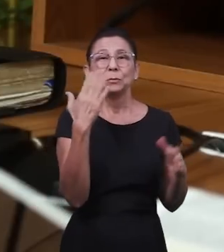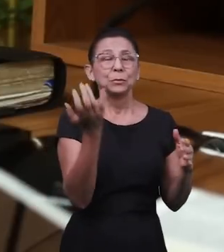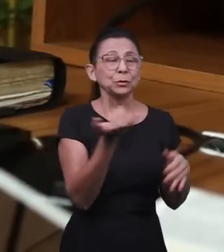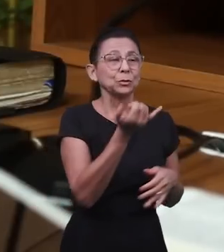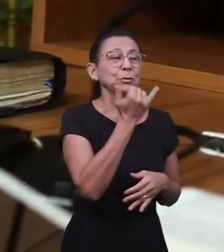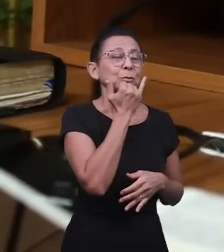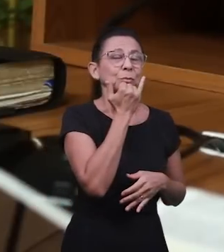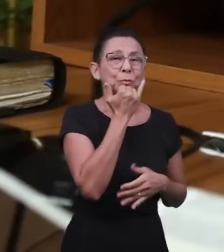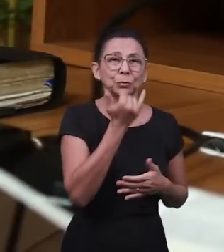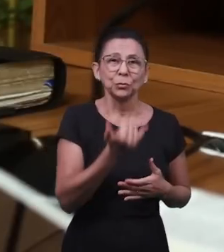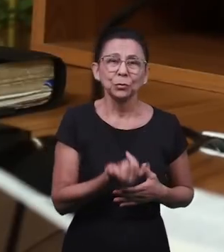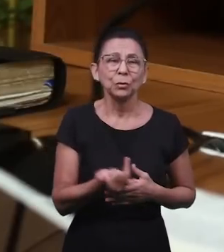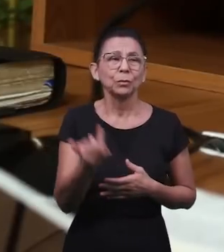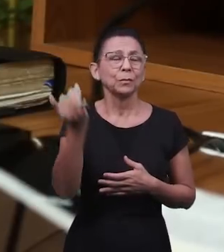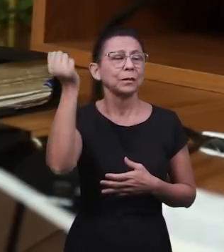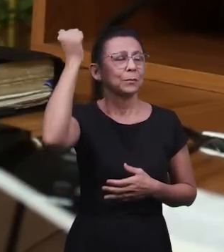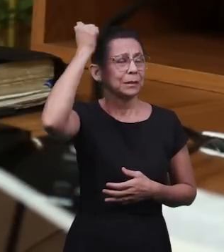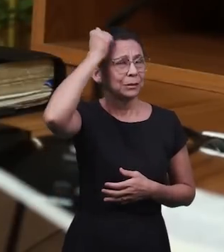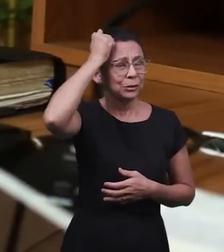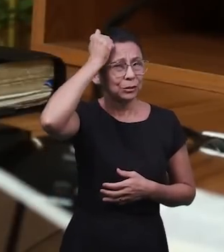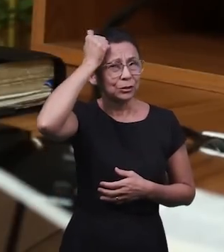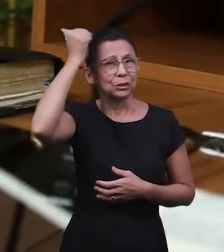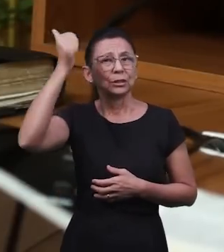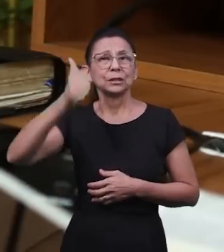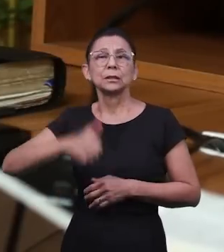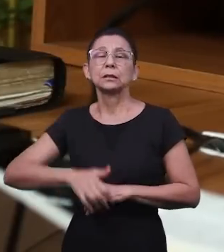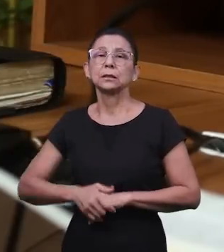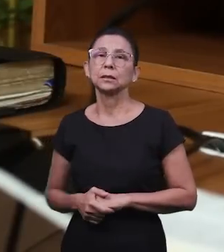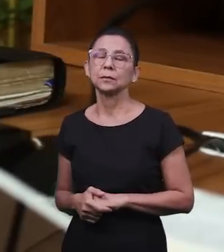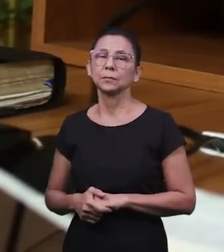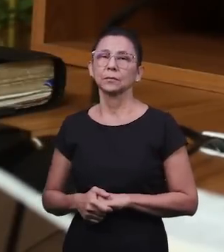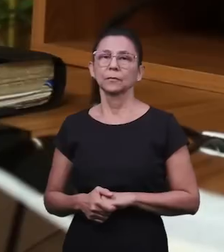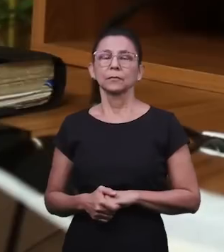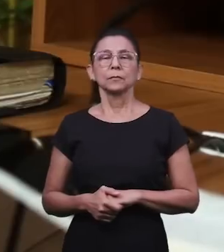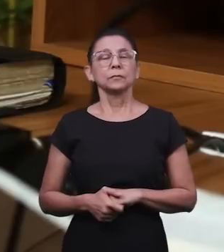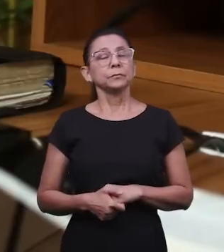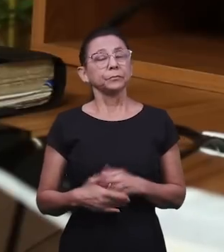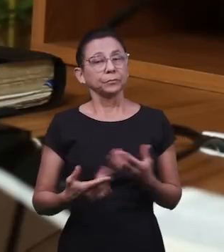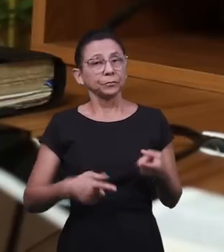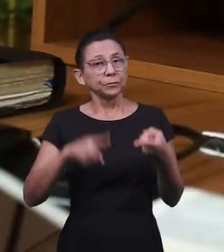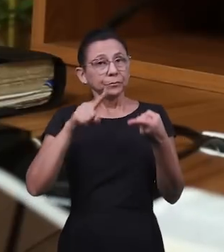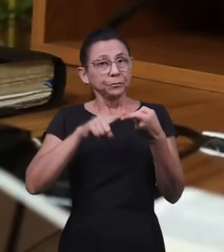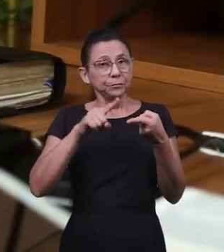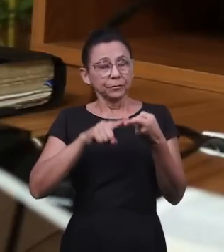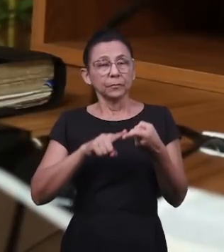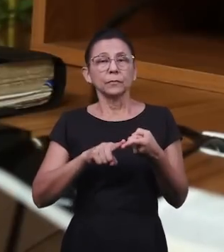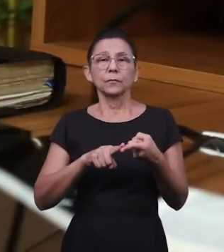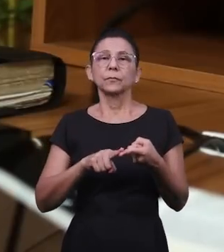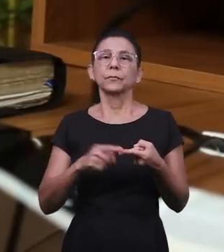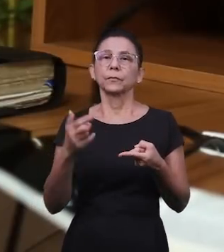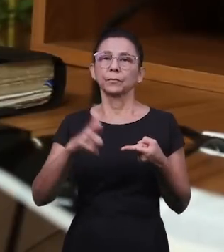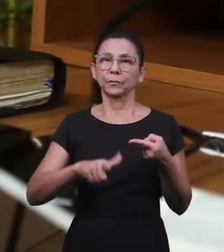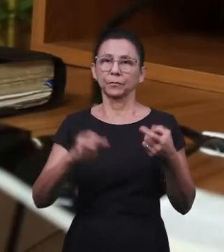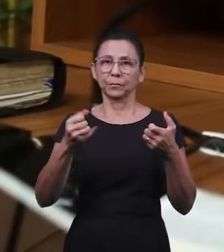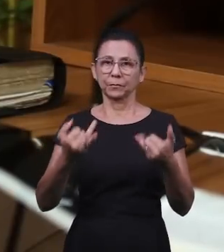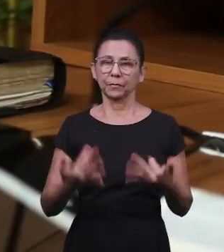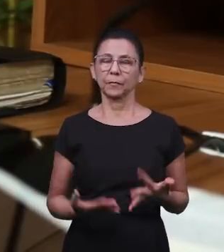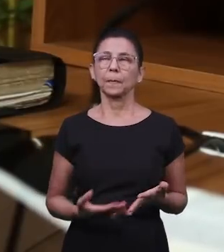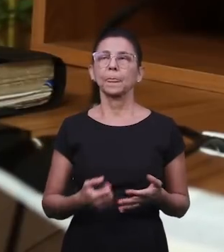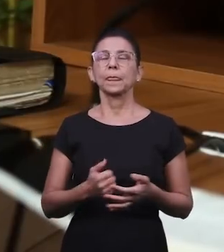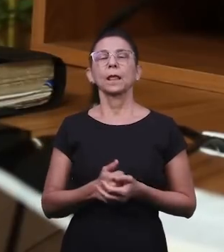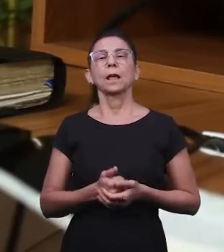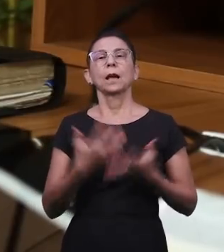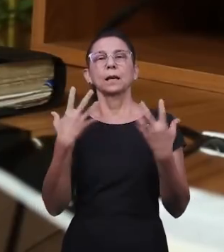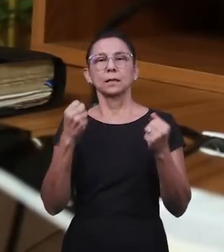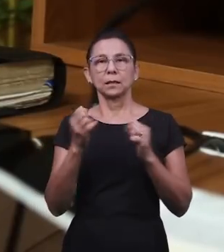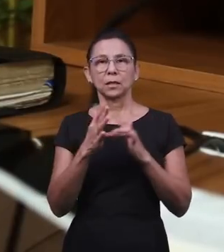A confissão, seja a confissão de fé, você confessar que é um pecador, aceitou Jesus, ou a confissão de pecados, de falha com os